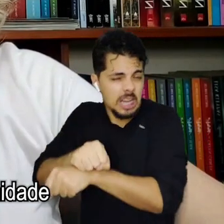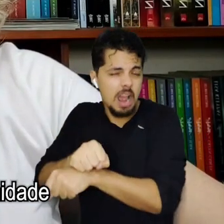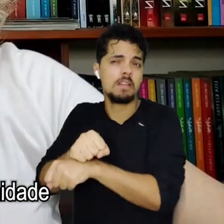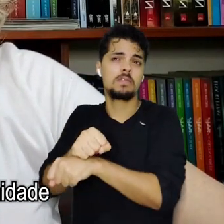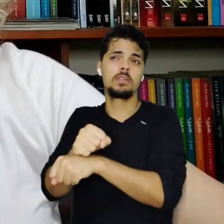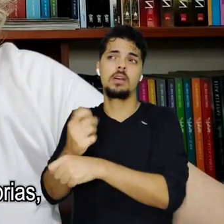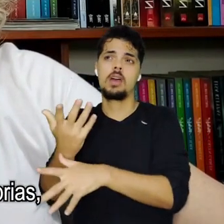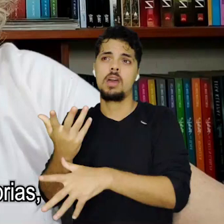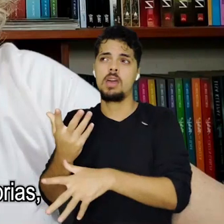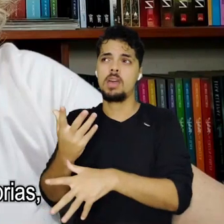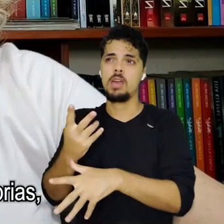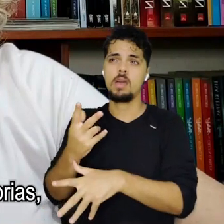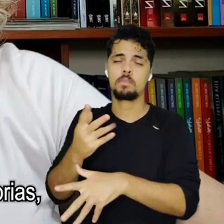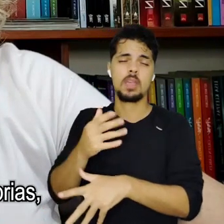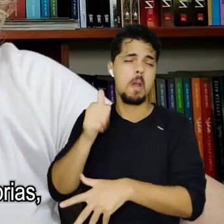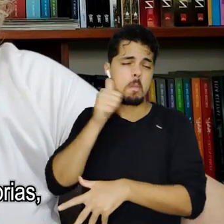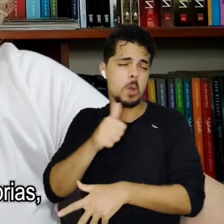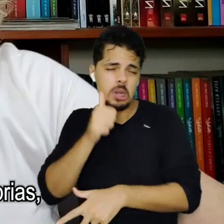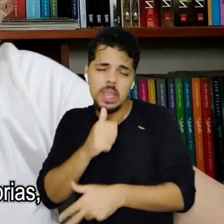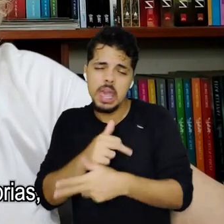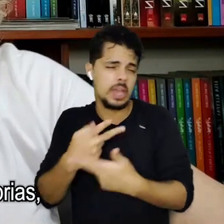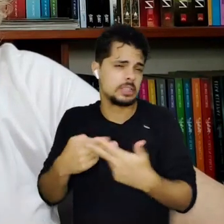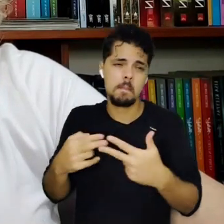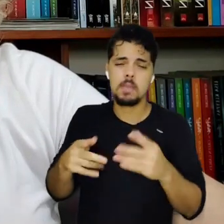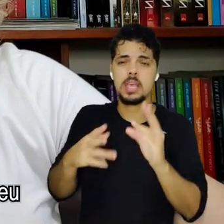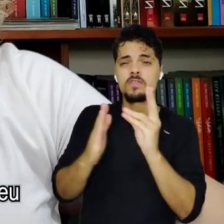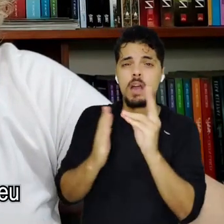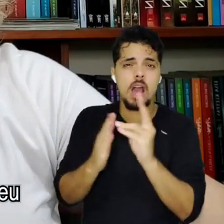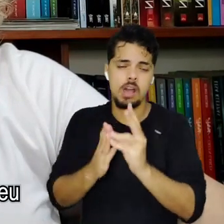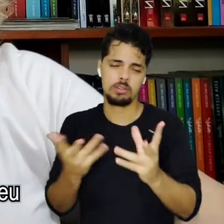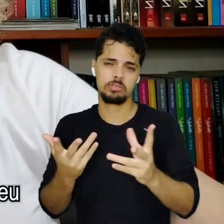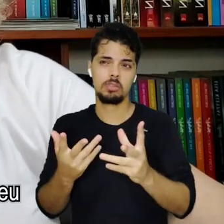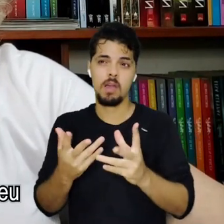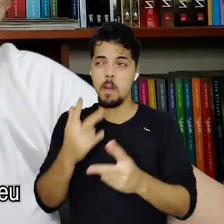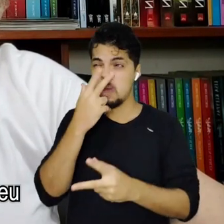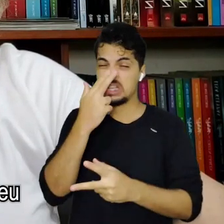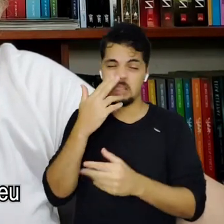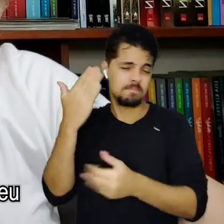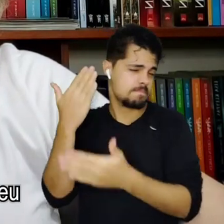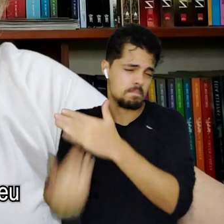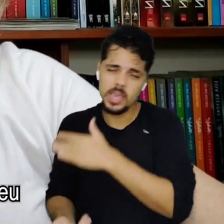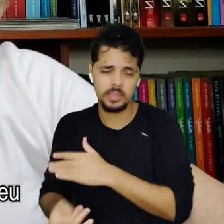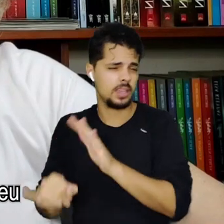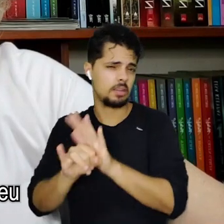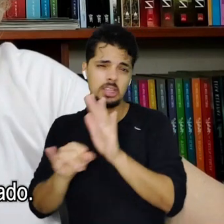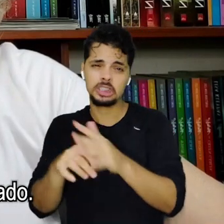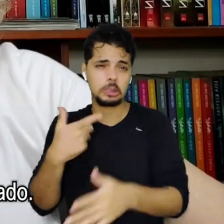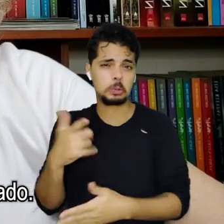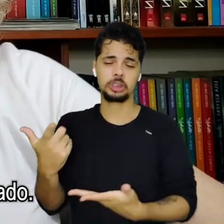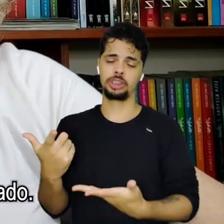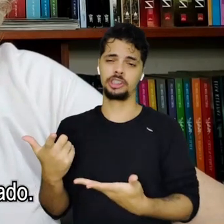deu legitimidade a um determinado grupo com características próprias, homens brancos e proprietários. Se